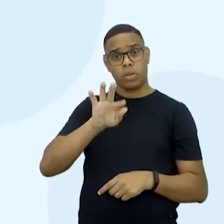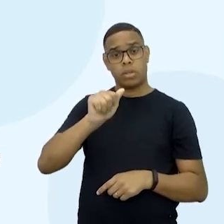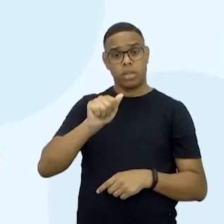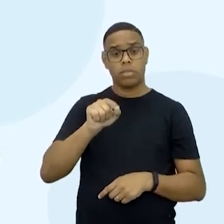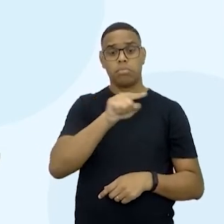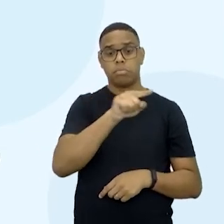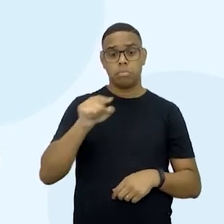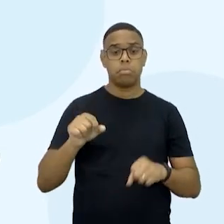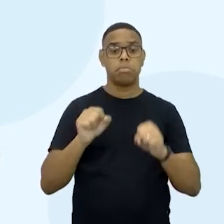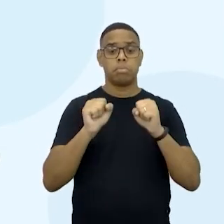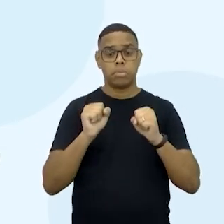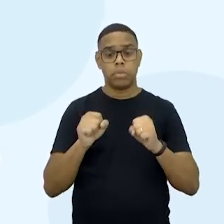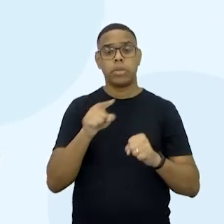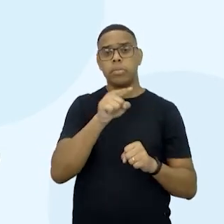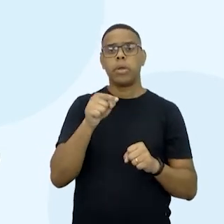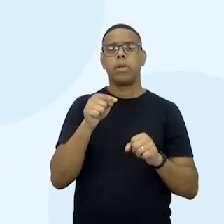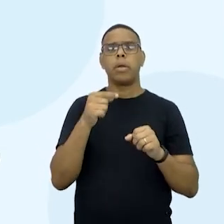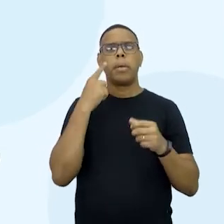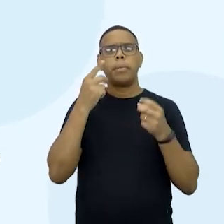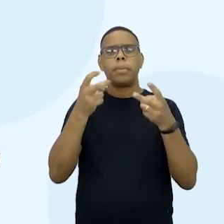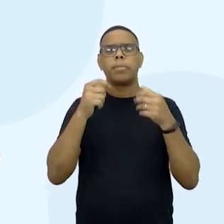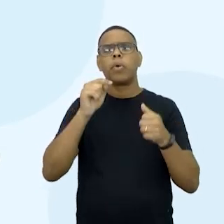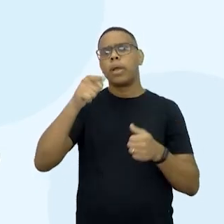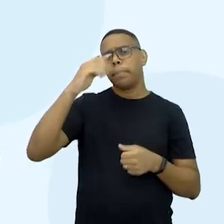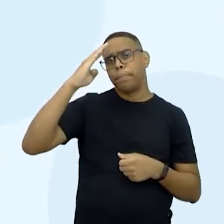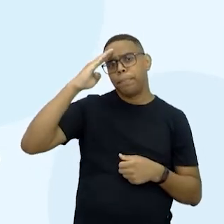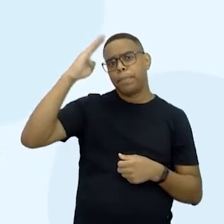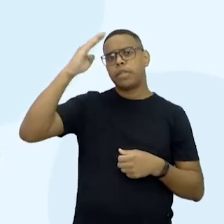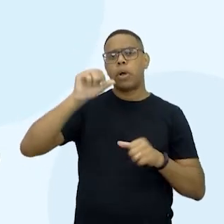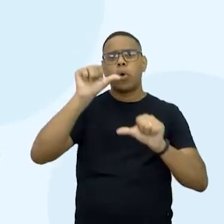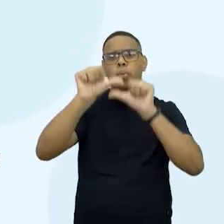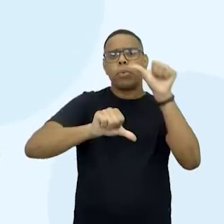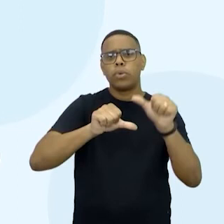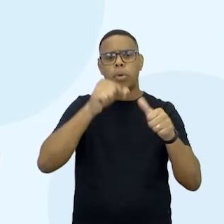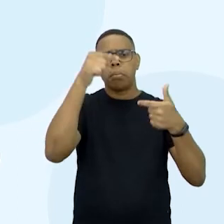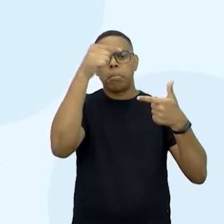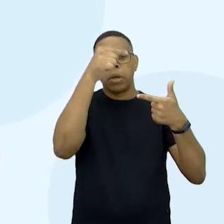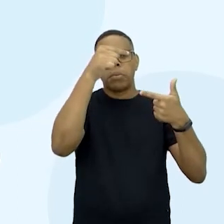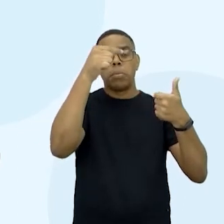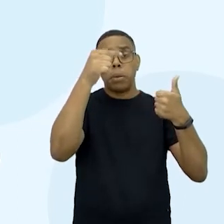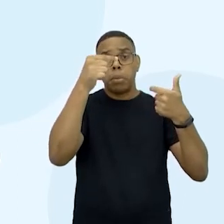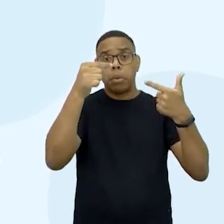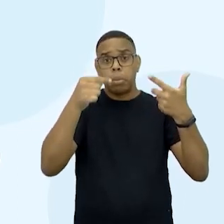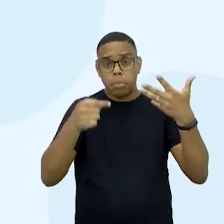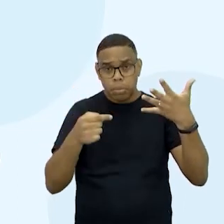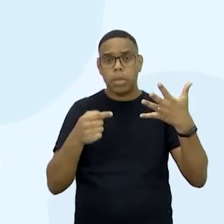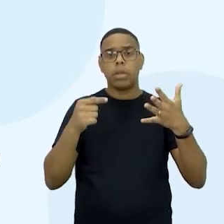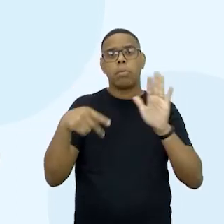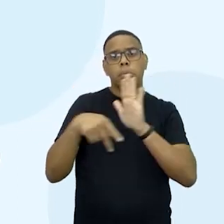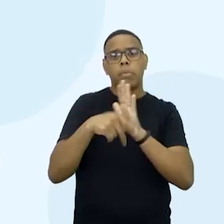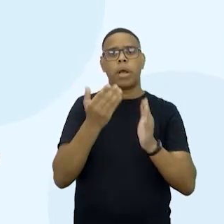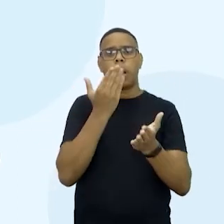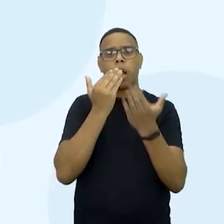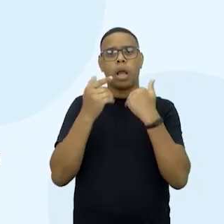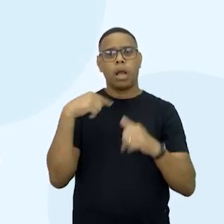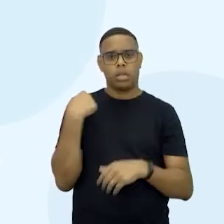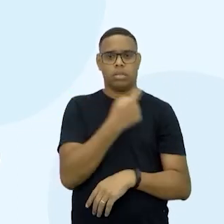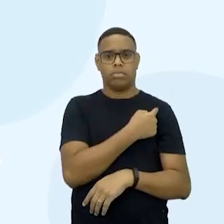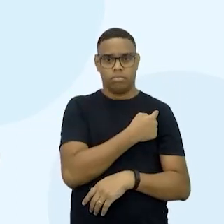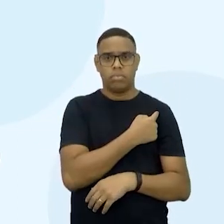vocês podem apontar as principais modificações que ocorreram na nossa alimentação